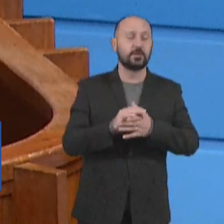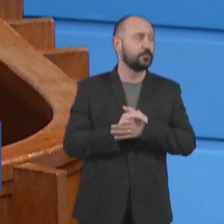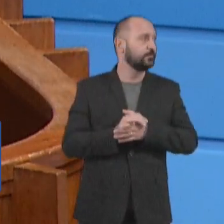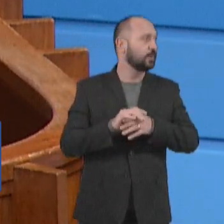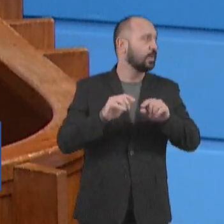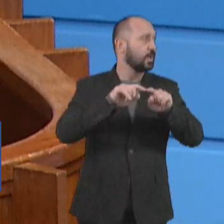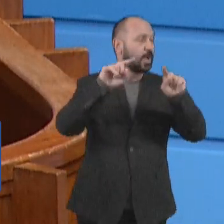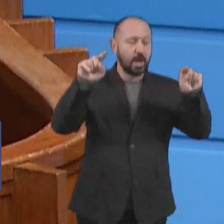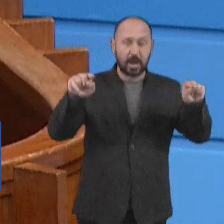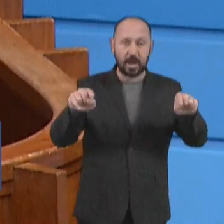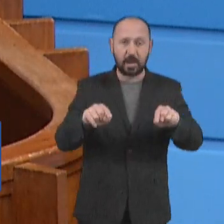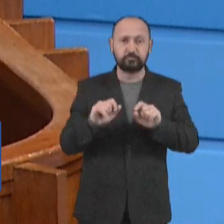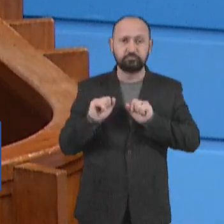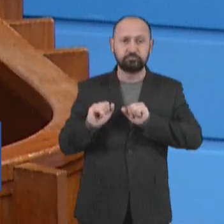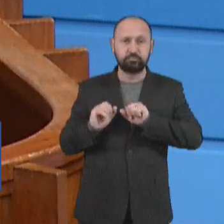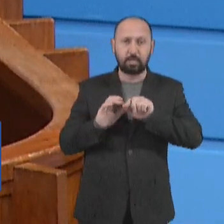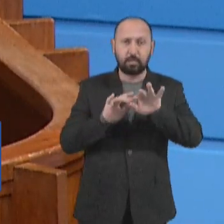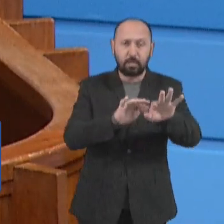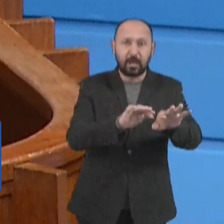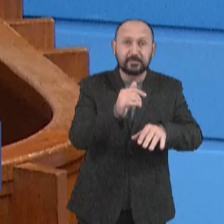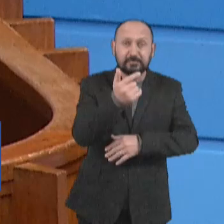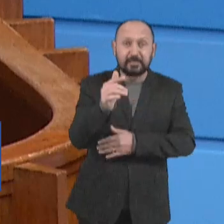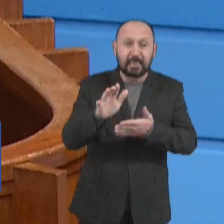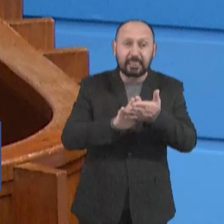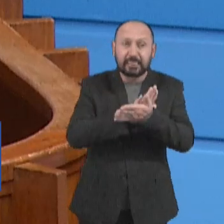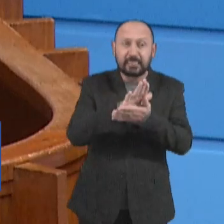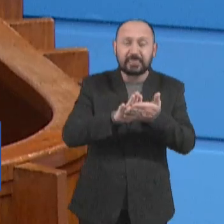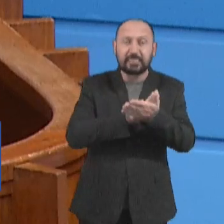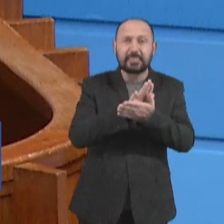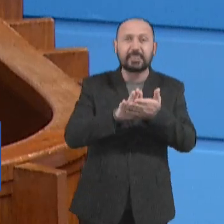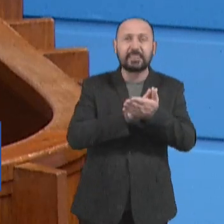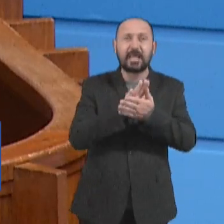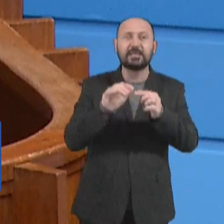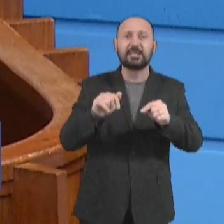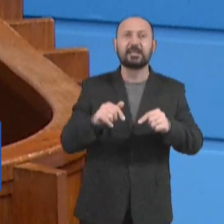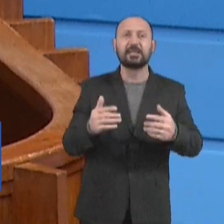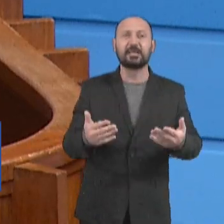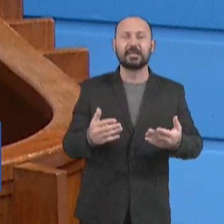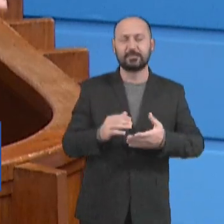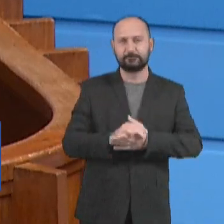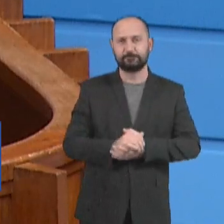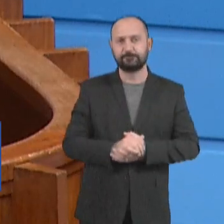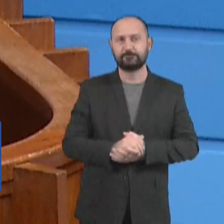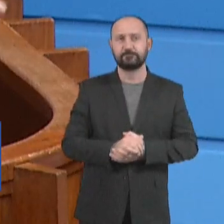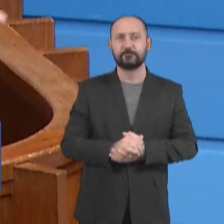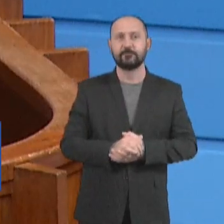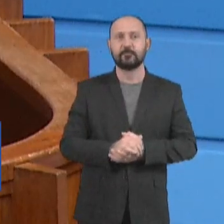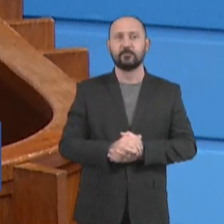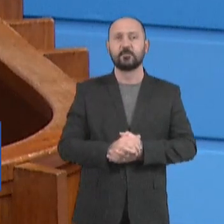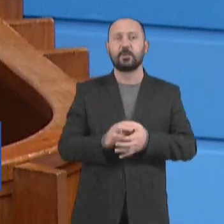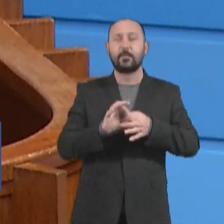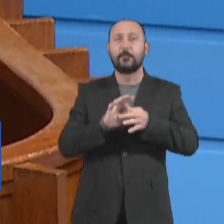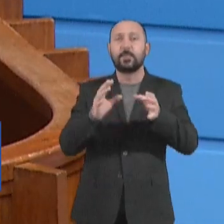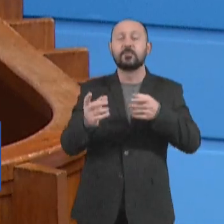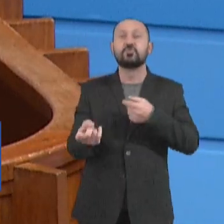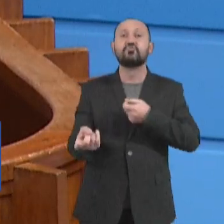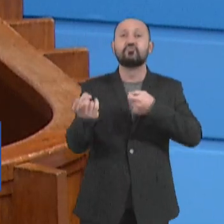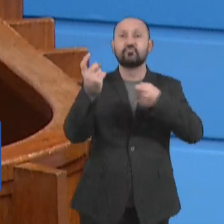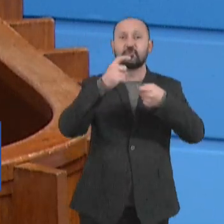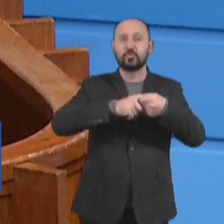o território invadido e não tem absolutamente nada aqui para não permitir que a gente